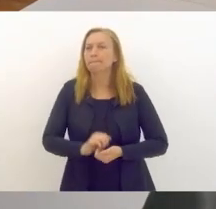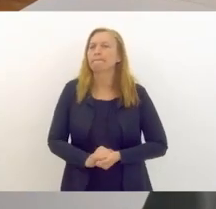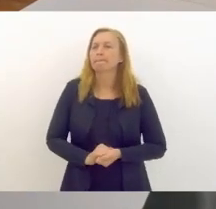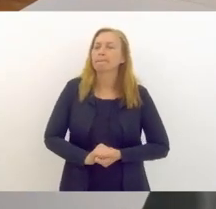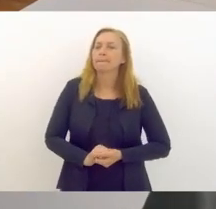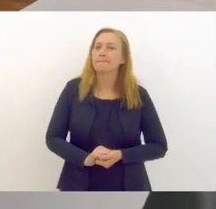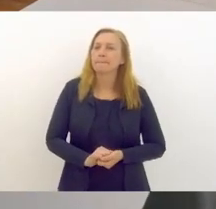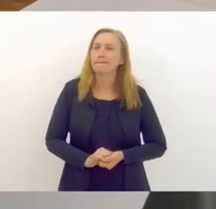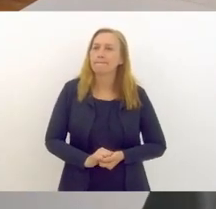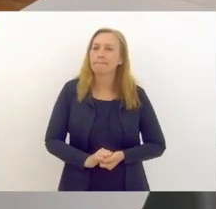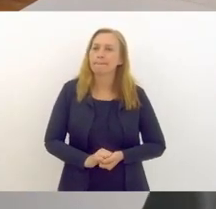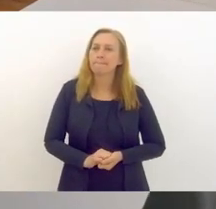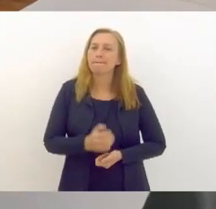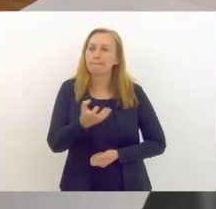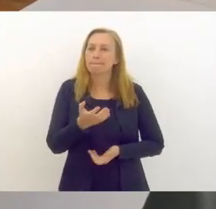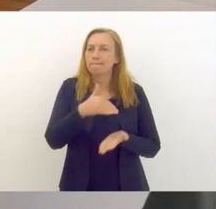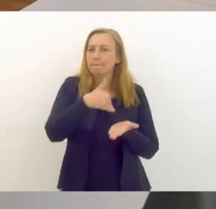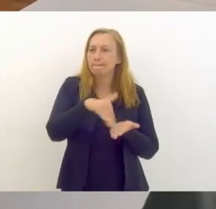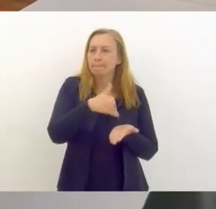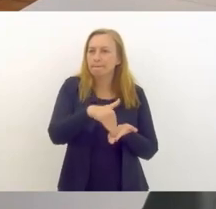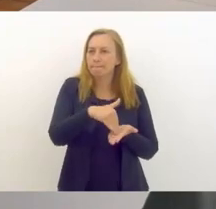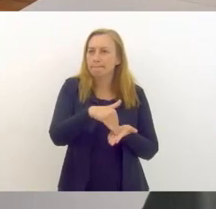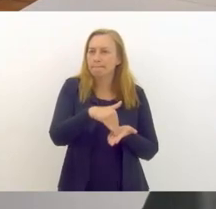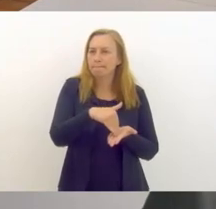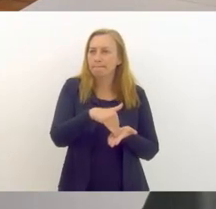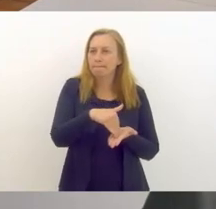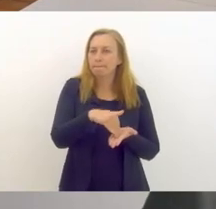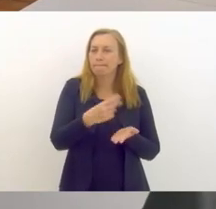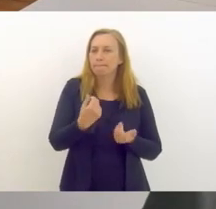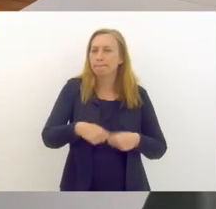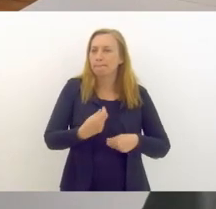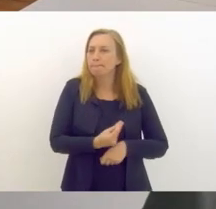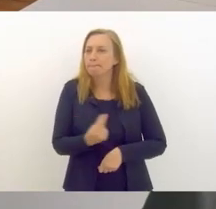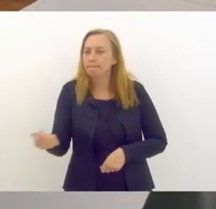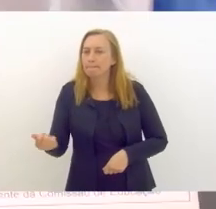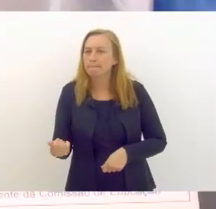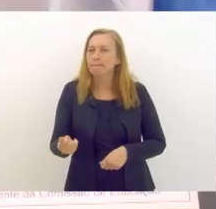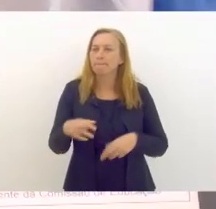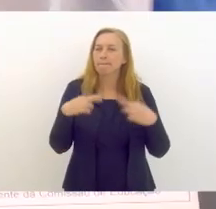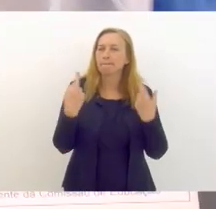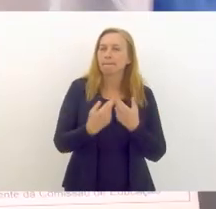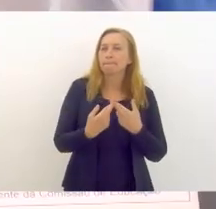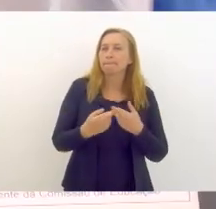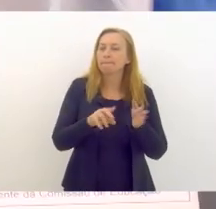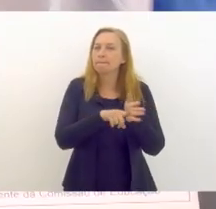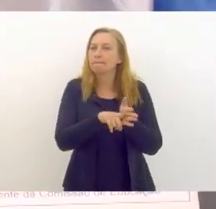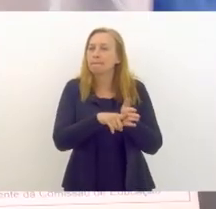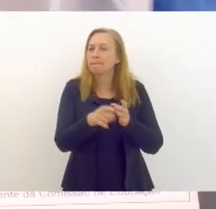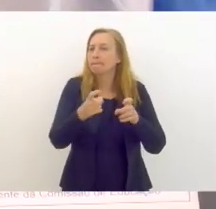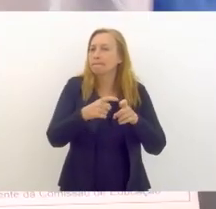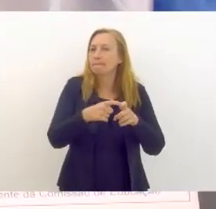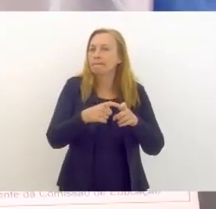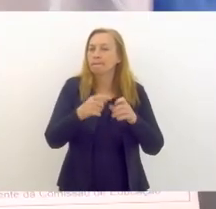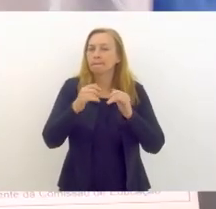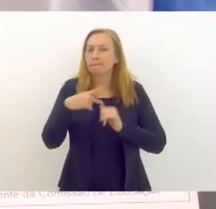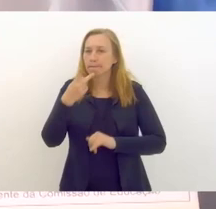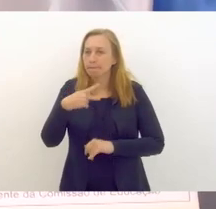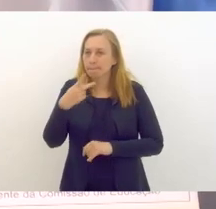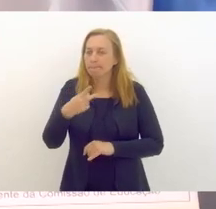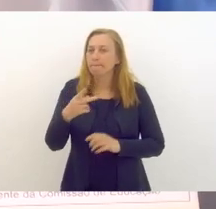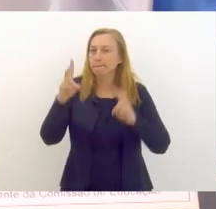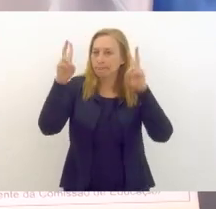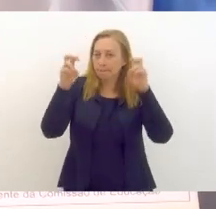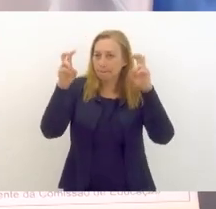o secretário justificou que teria que se retirar da reunião porque teria uma consulta médica. E eu combinei com ele, então, que esses